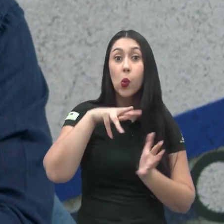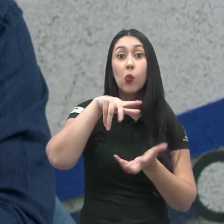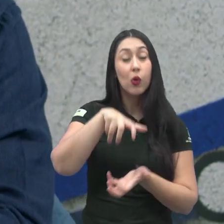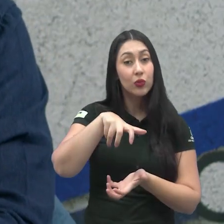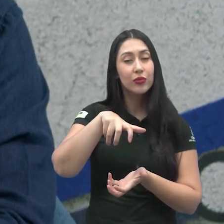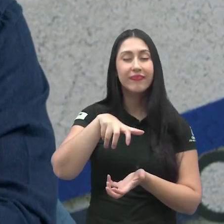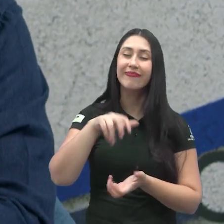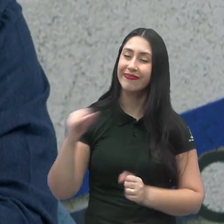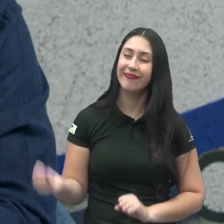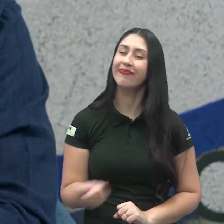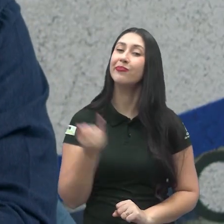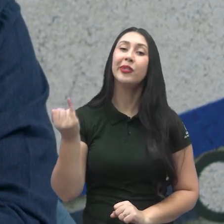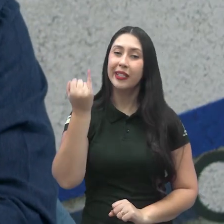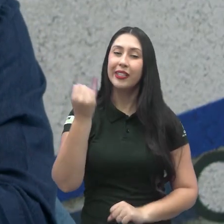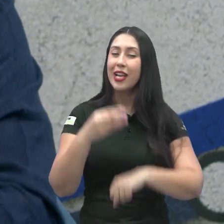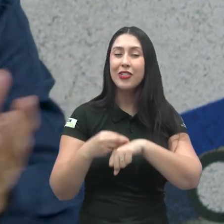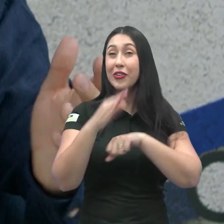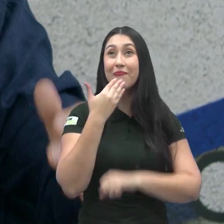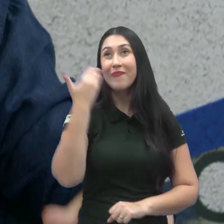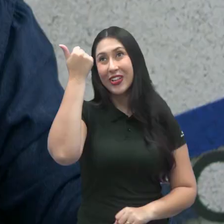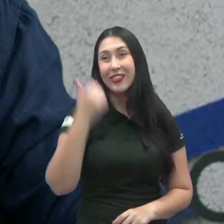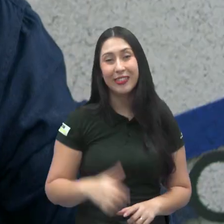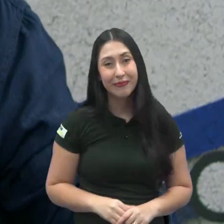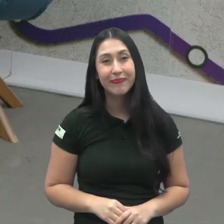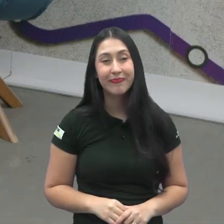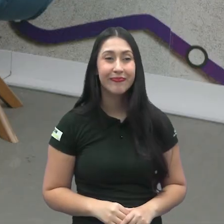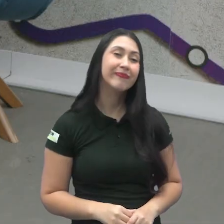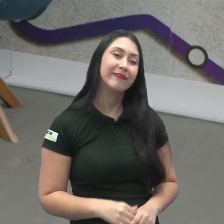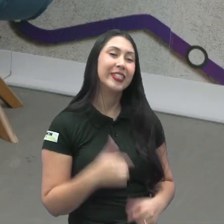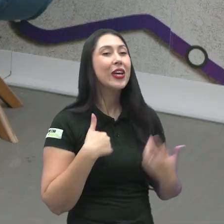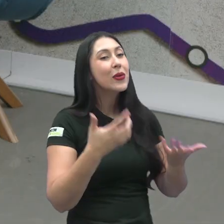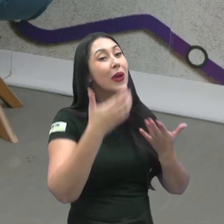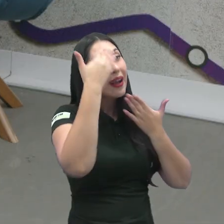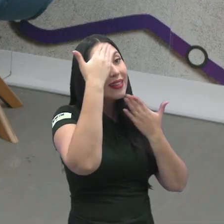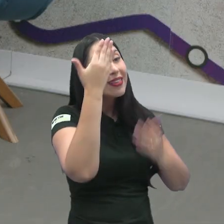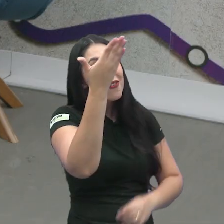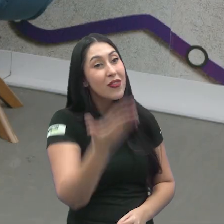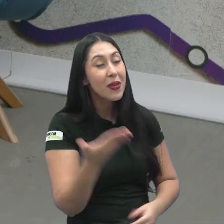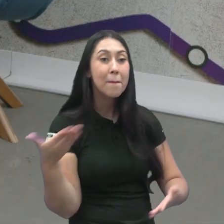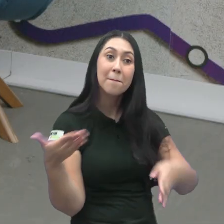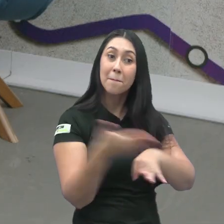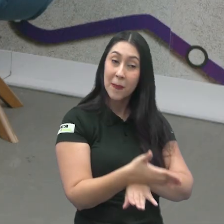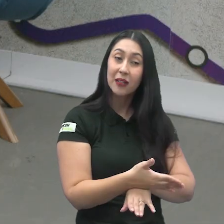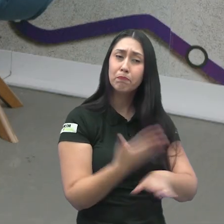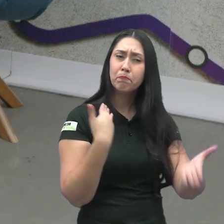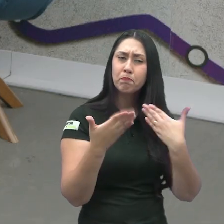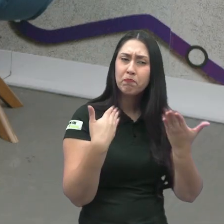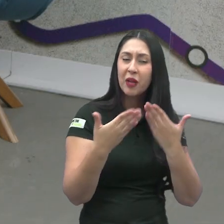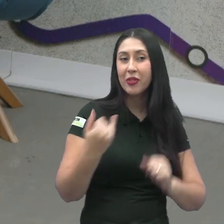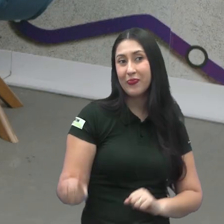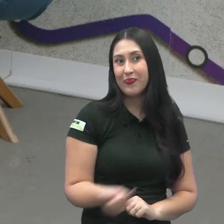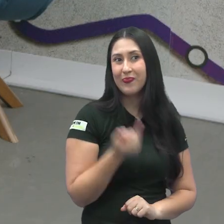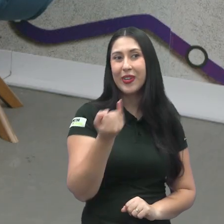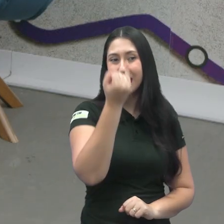mundo ao nosso redor. Isso é muito importante, acho que é a maior dica que eu posso dar. Olha, quero muito agradecer a sua participação aqui com a gente, foi um